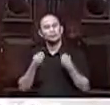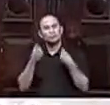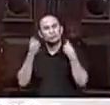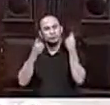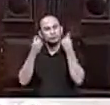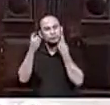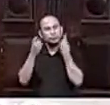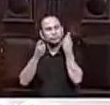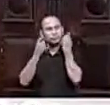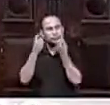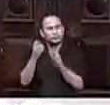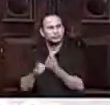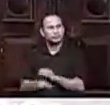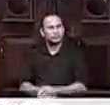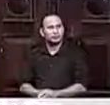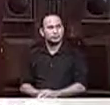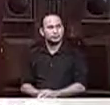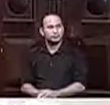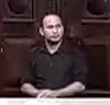tribuna